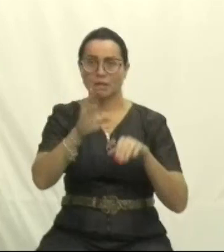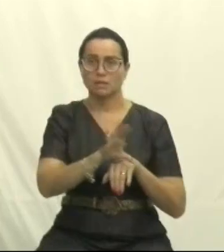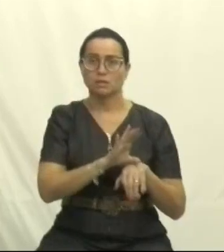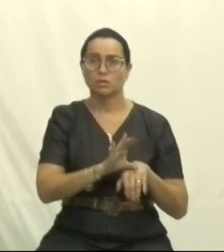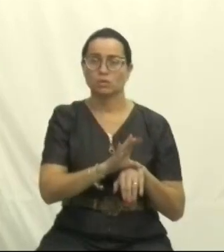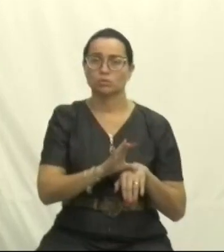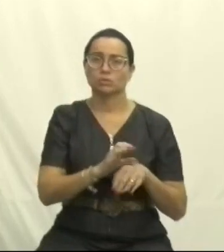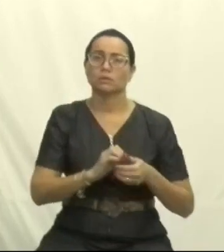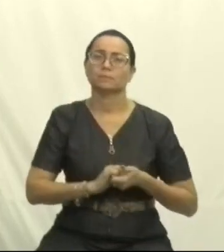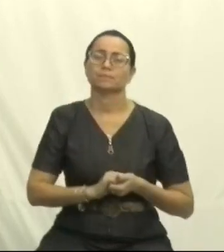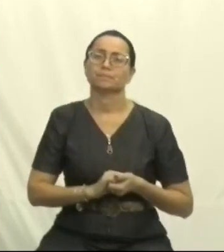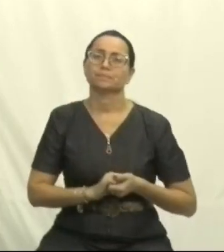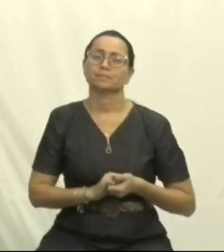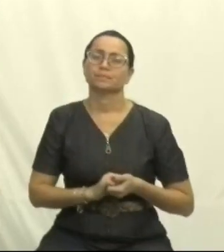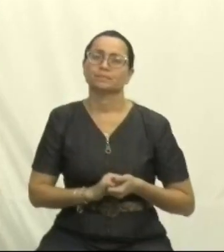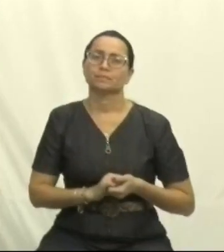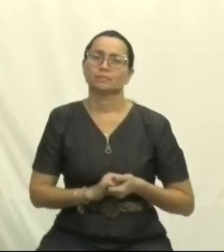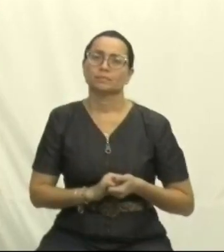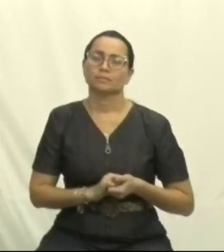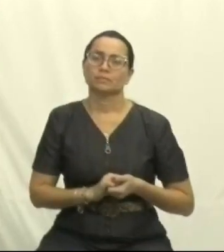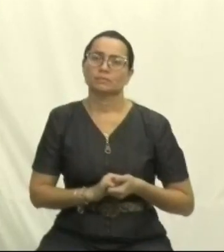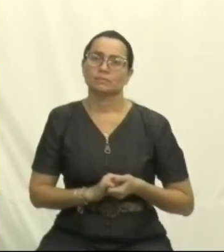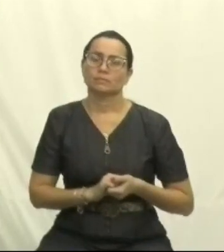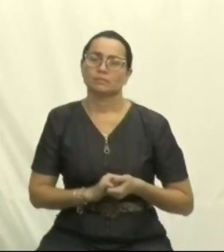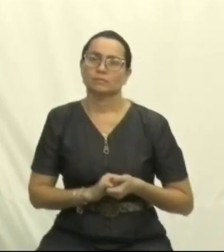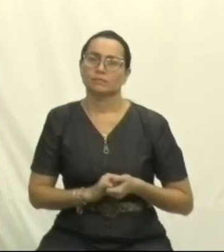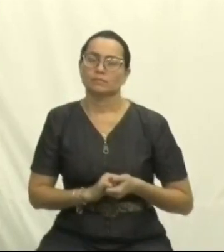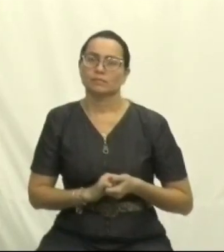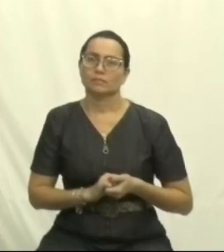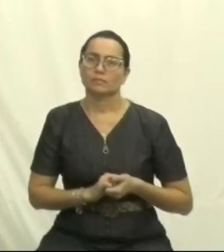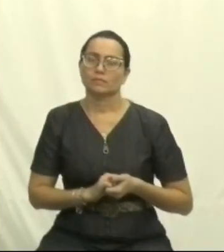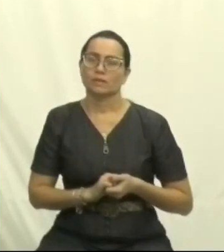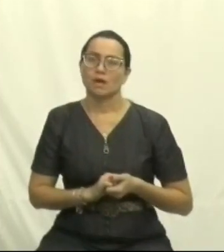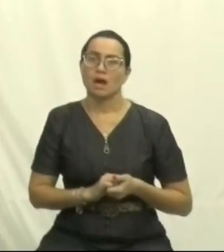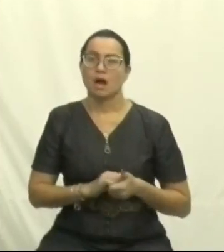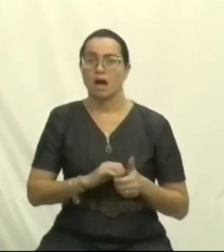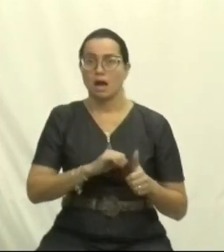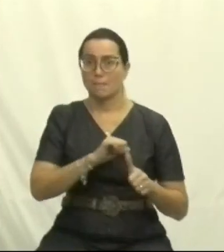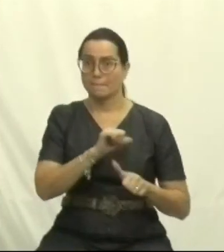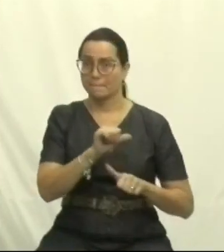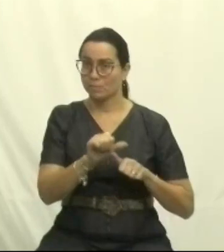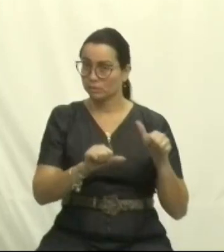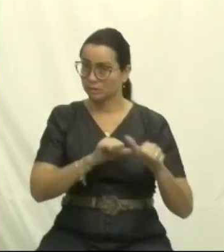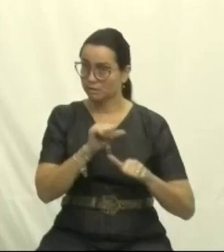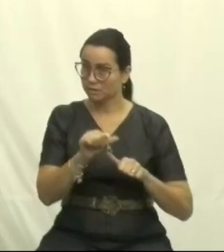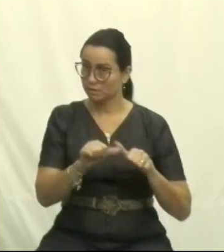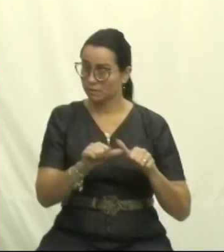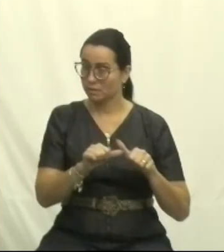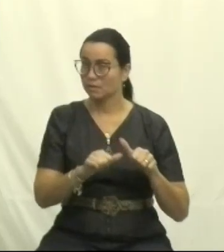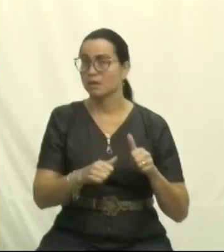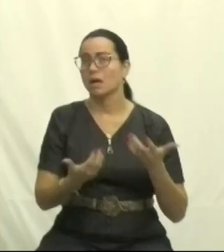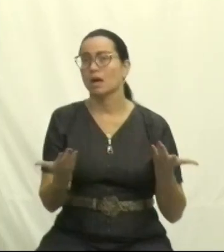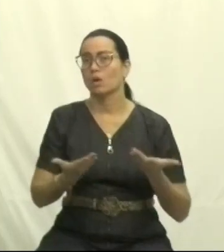e constitucionalidade da emenda. A emenda está em discussão.